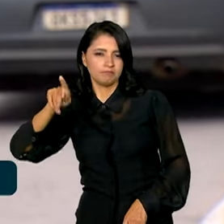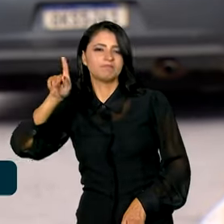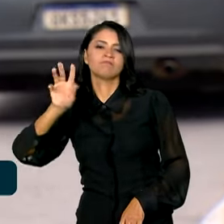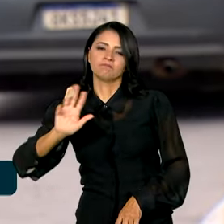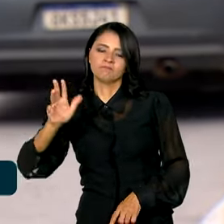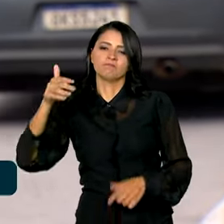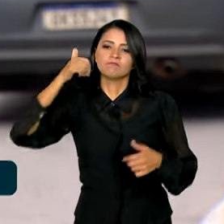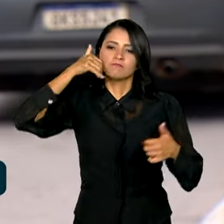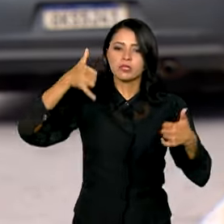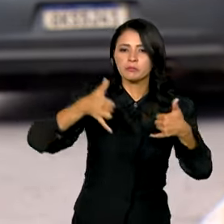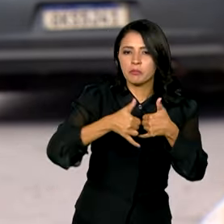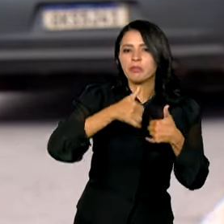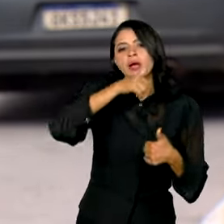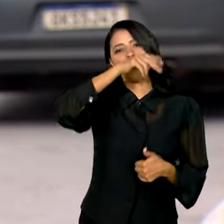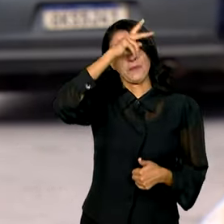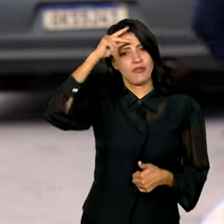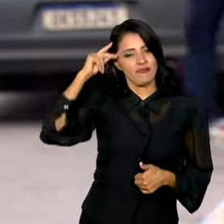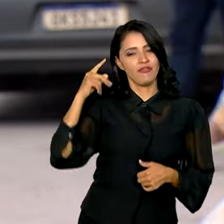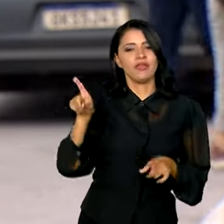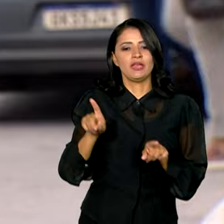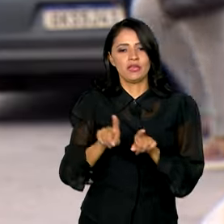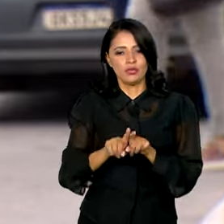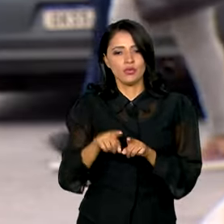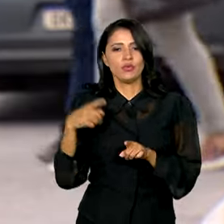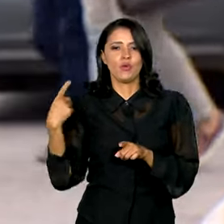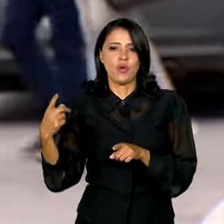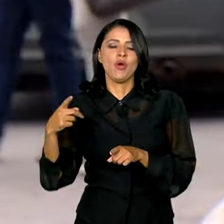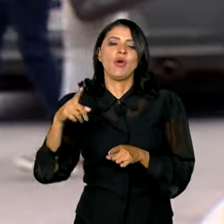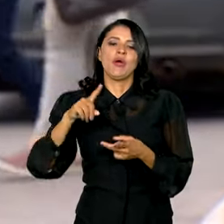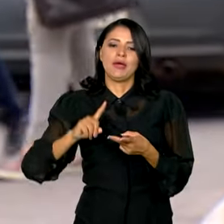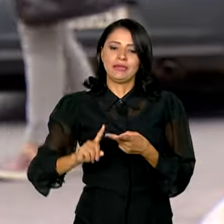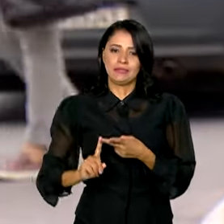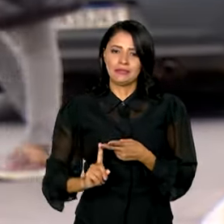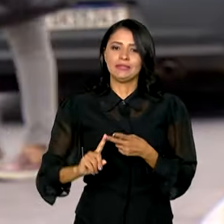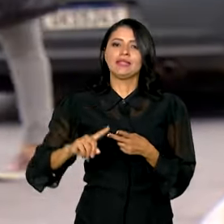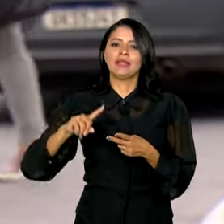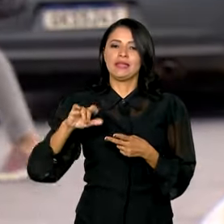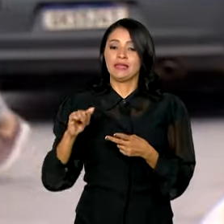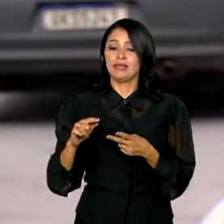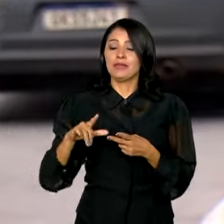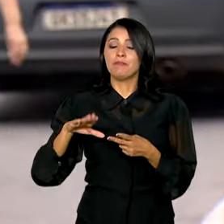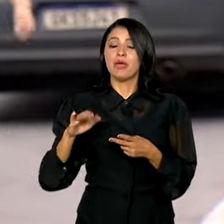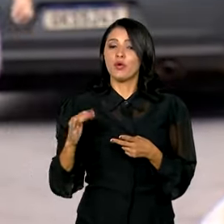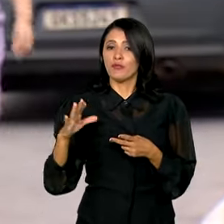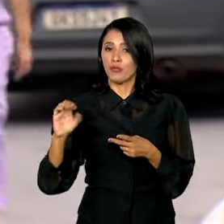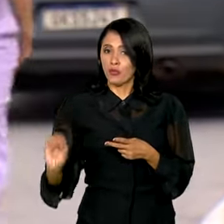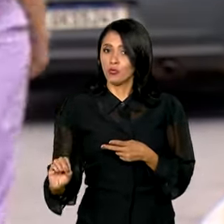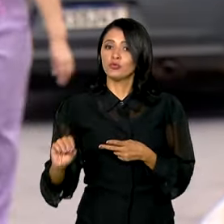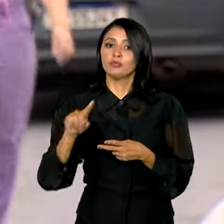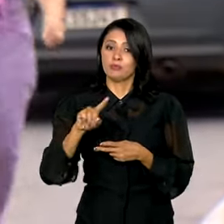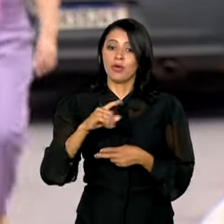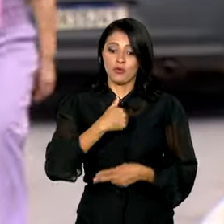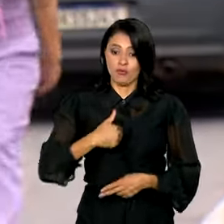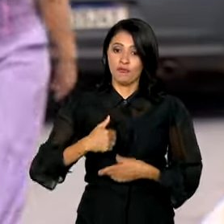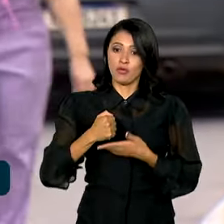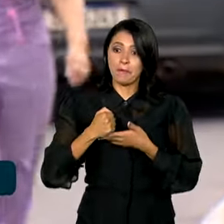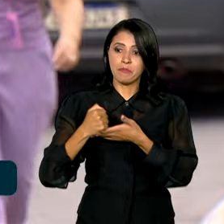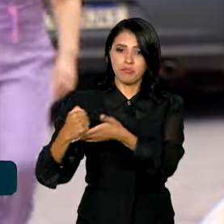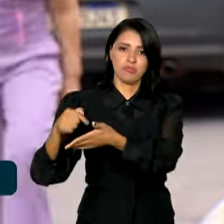Eduardo Paes, e de Belford Roxo, Wagner Carneiro, para garantir todo o apoio do governo federal ao